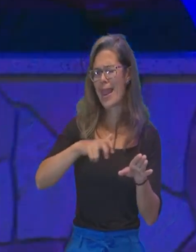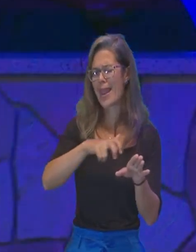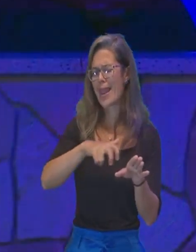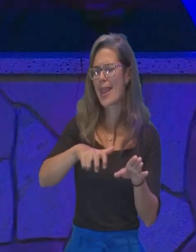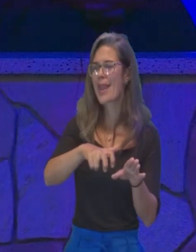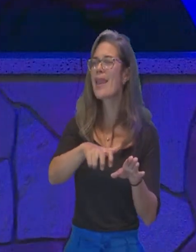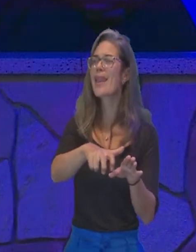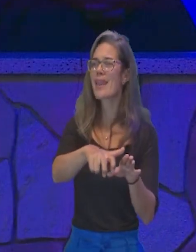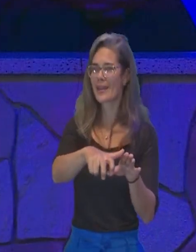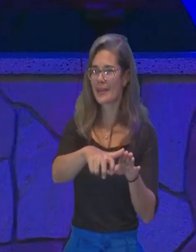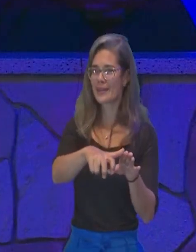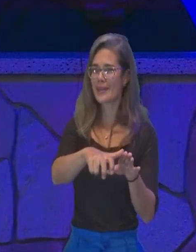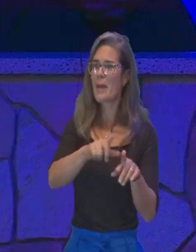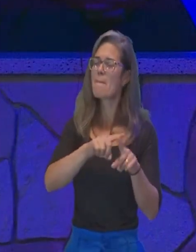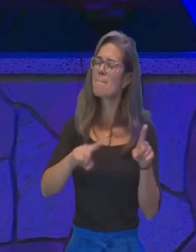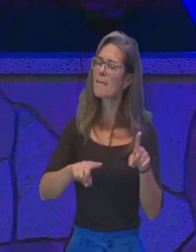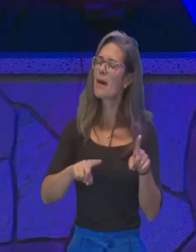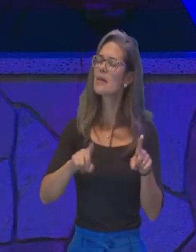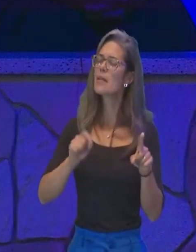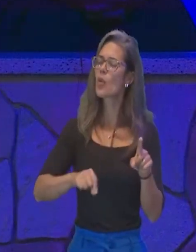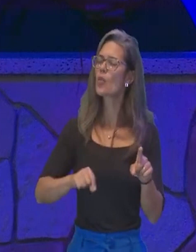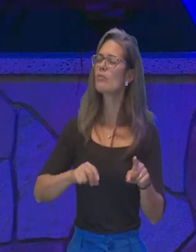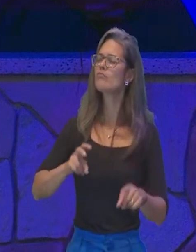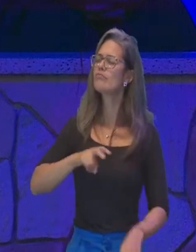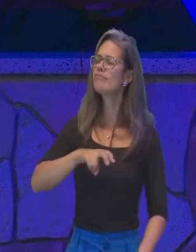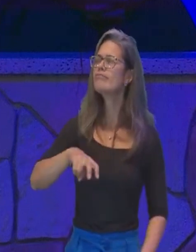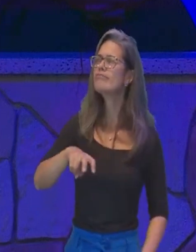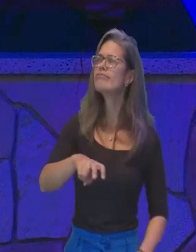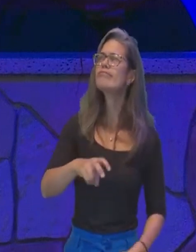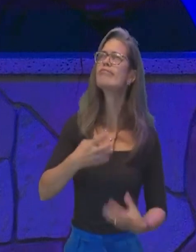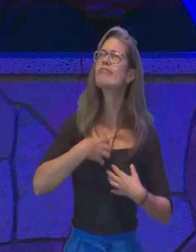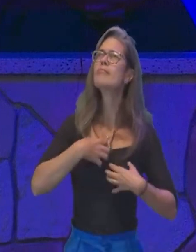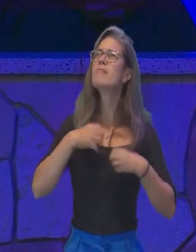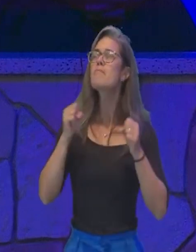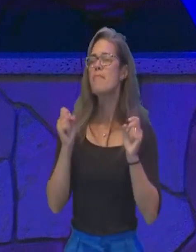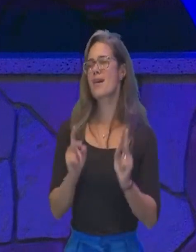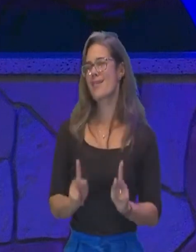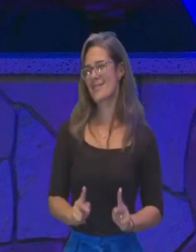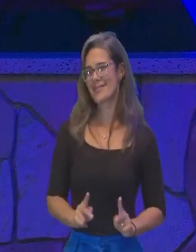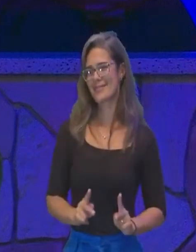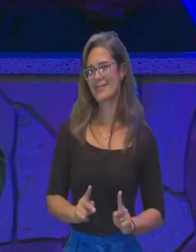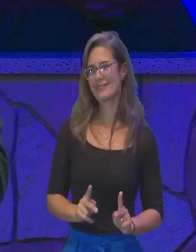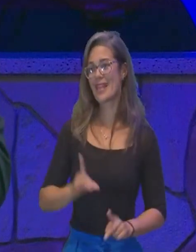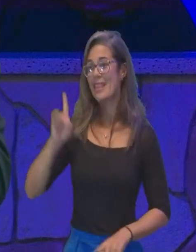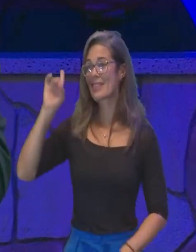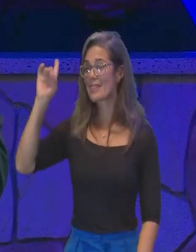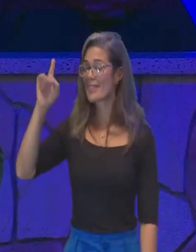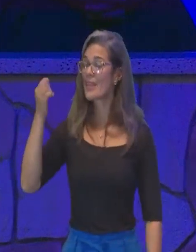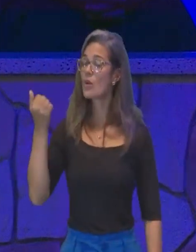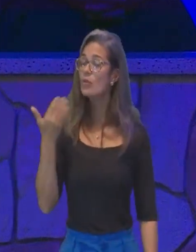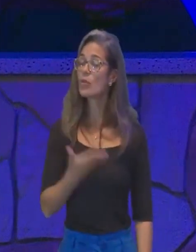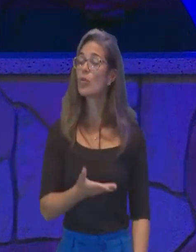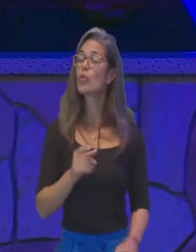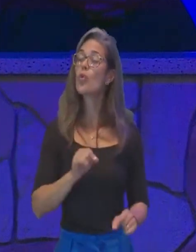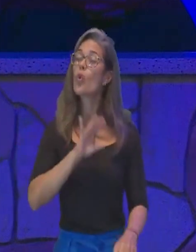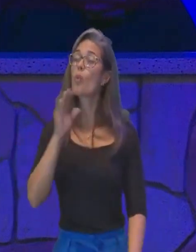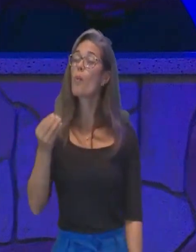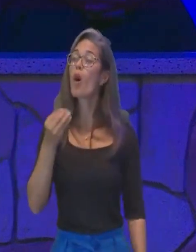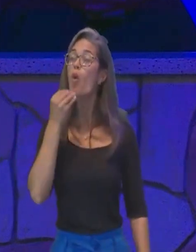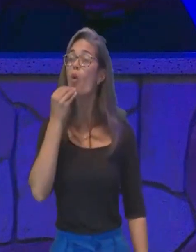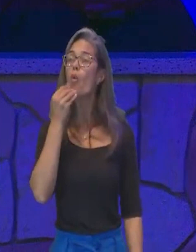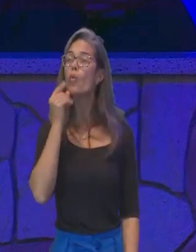caminhada de refrigério. Esta caminhada foi providenciada por Deus proporcionando ao seu profeta umas